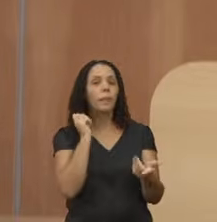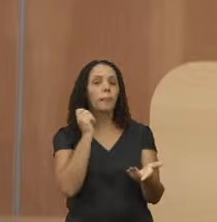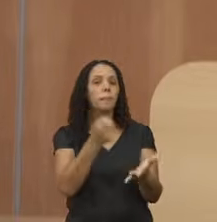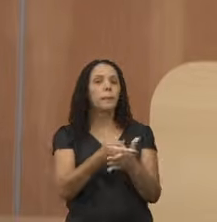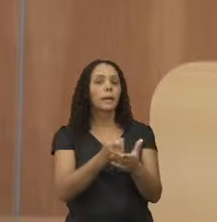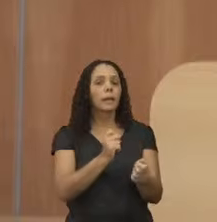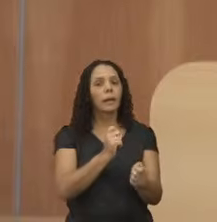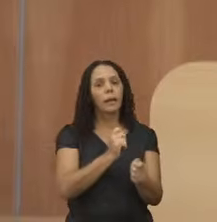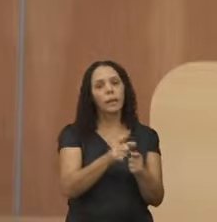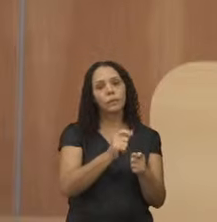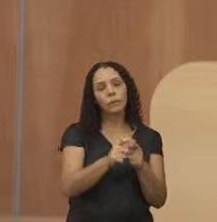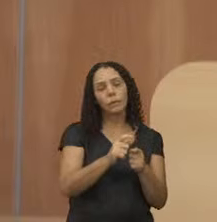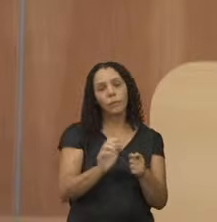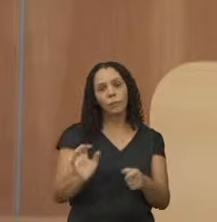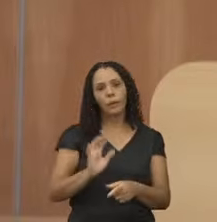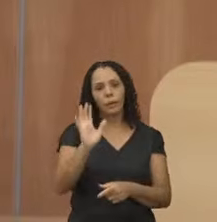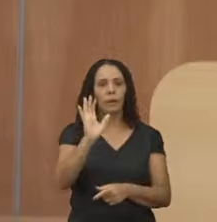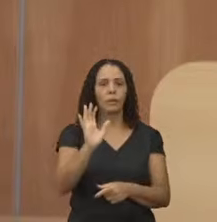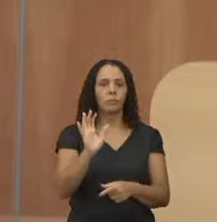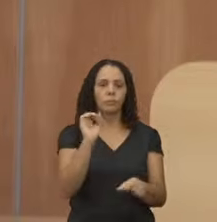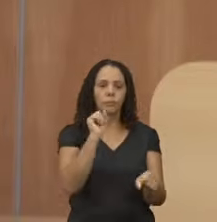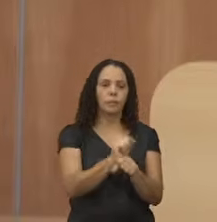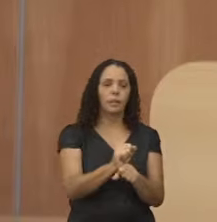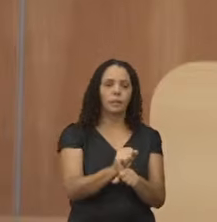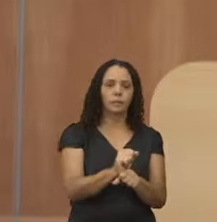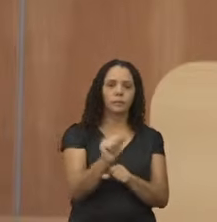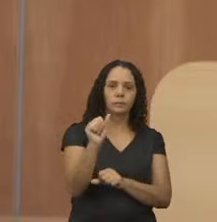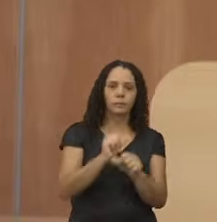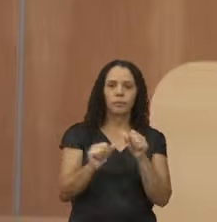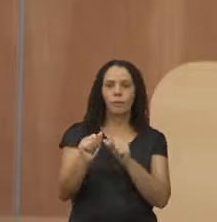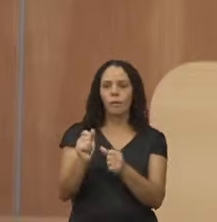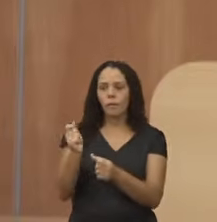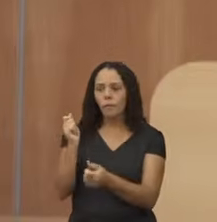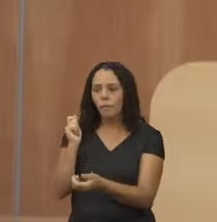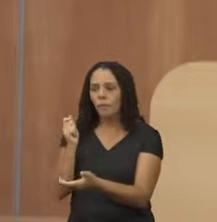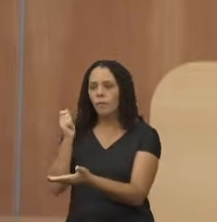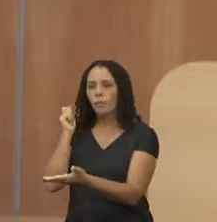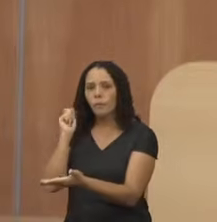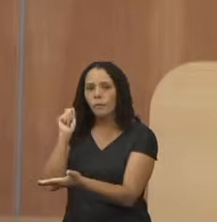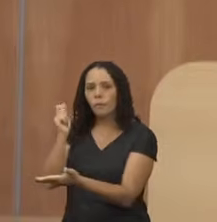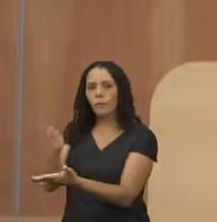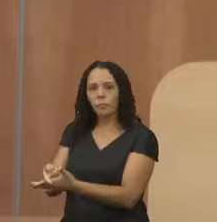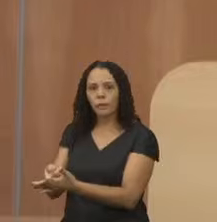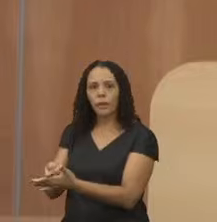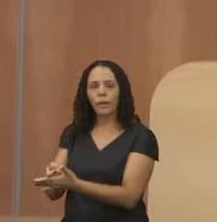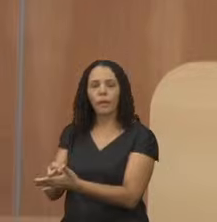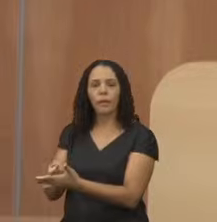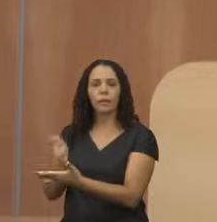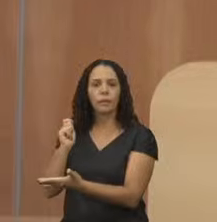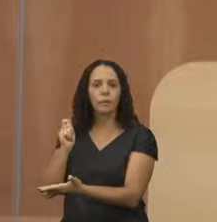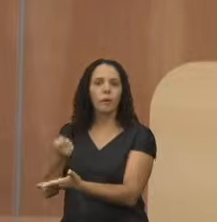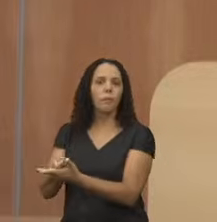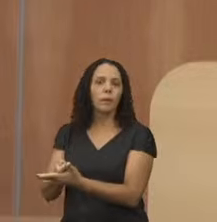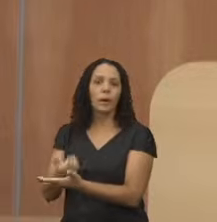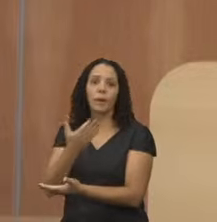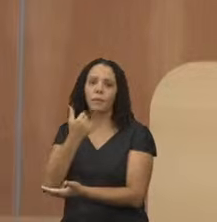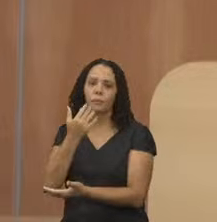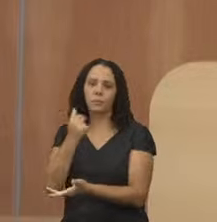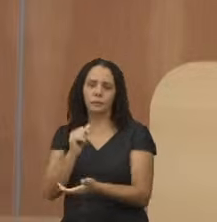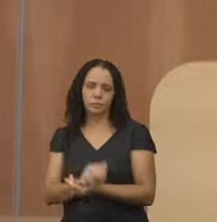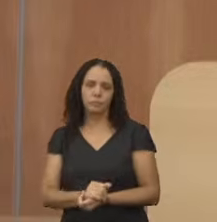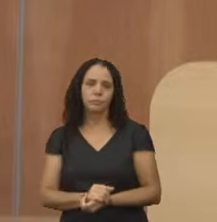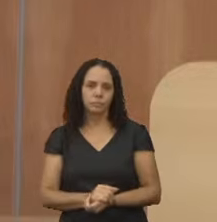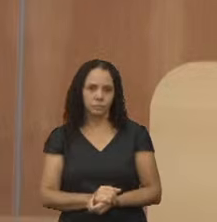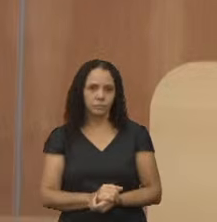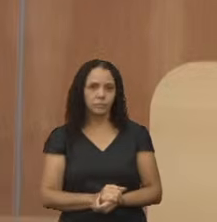seus filhos, e aí não tem sentido nenhum, não é? A gente votar contra um projeto como esse, que é para